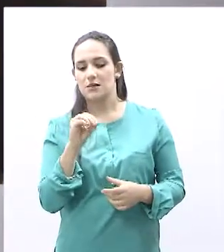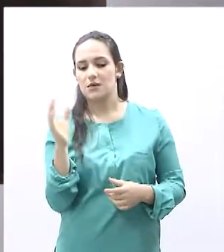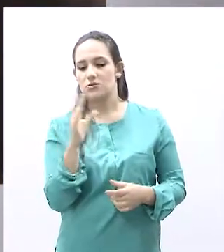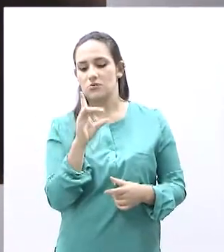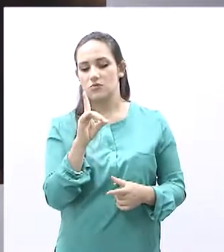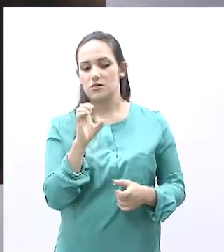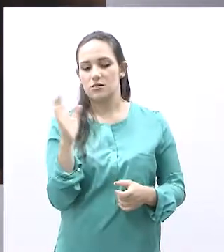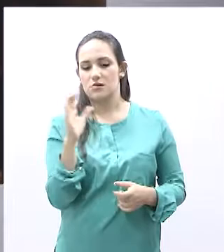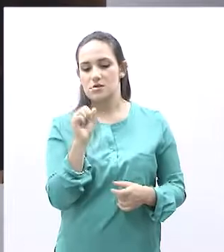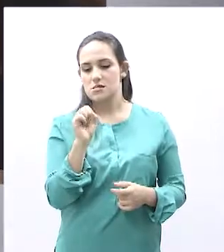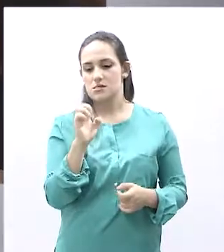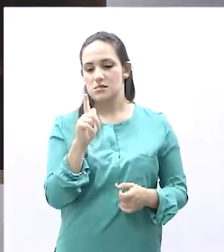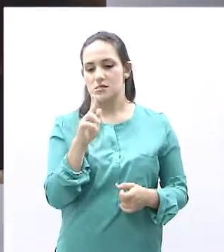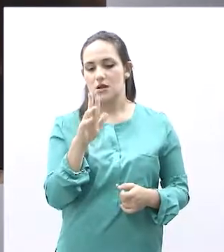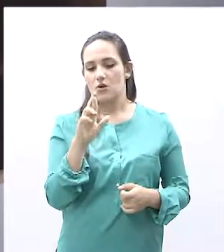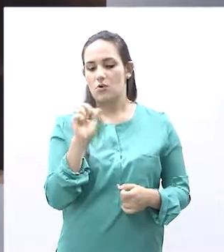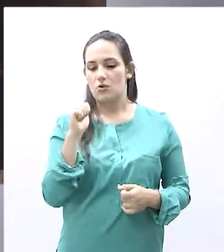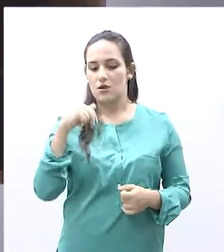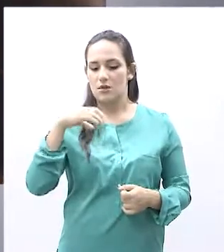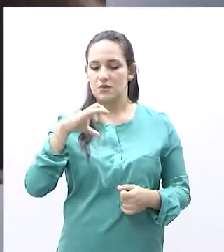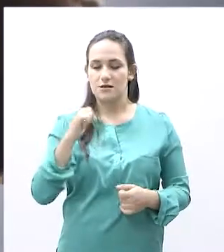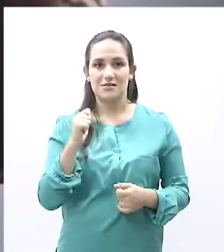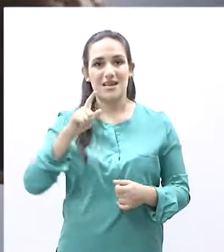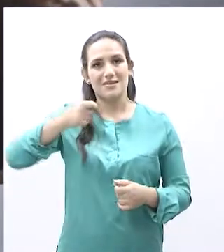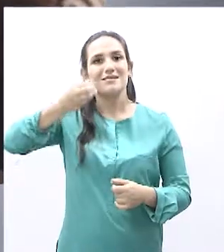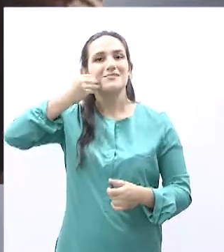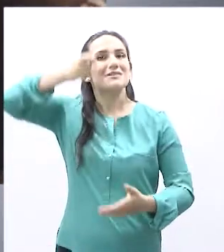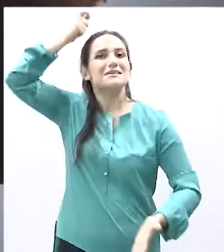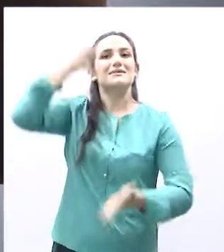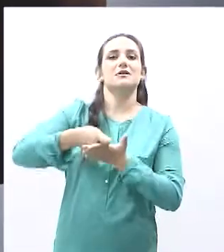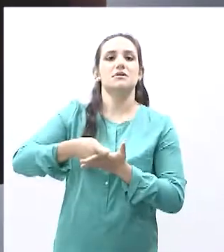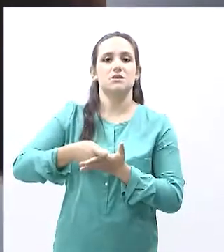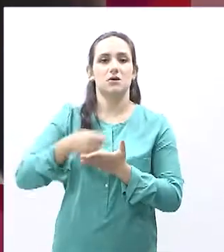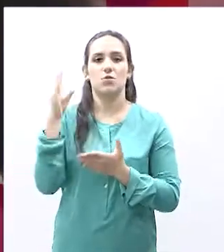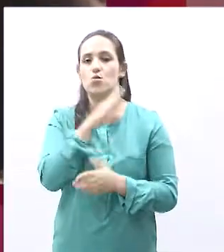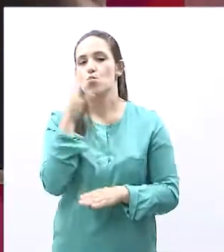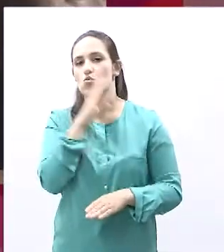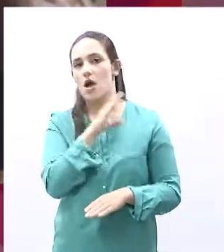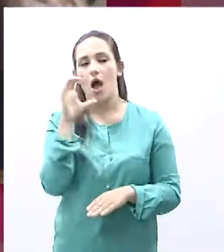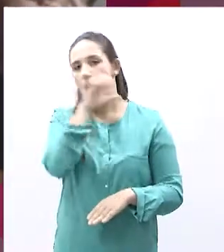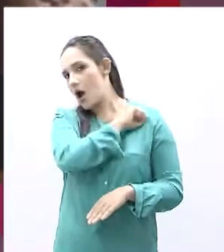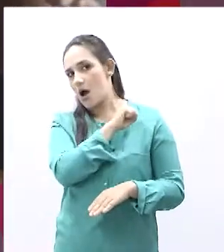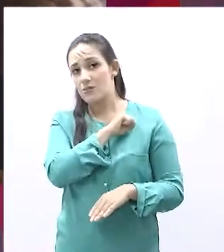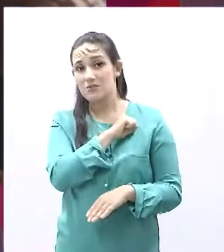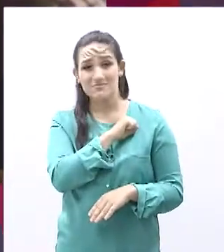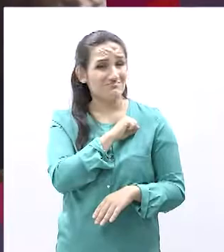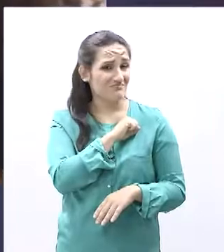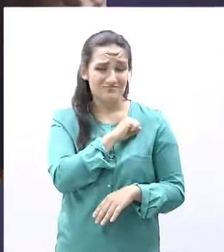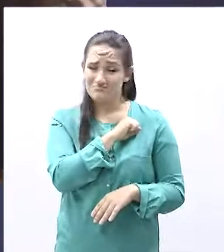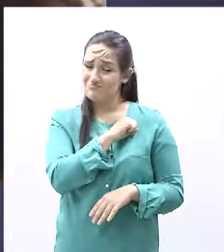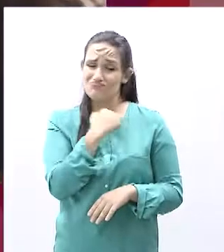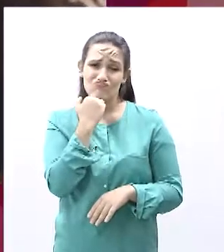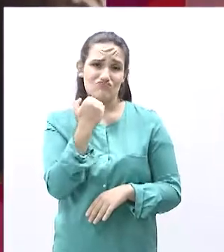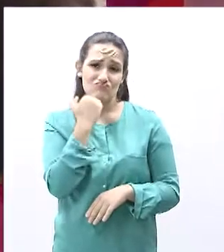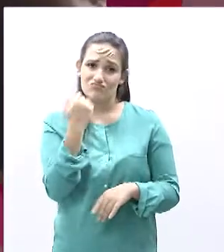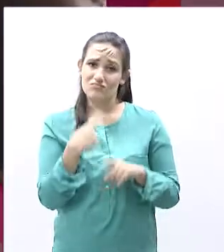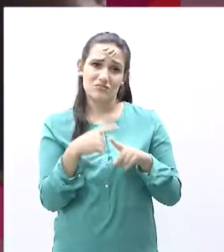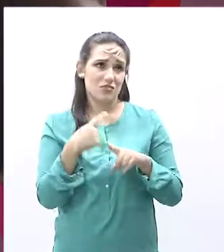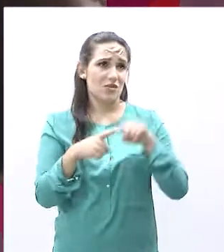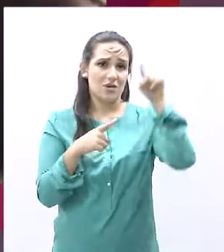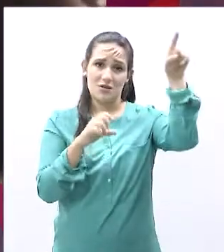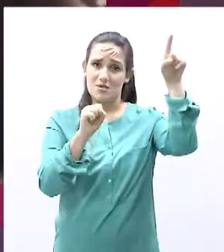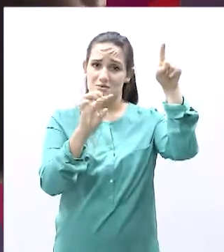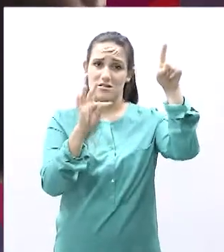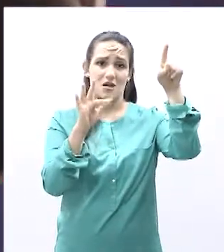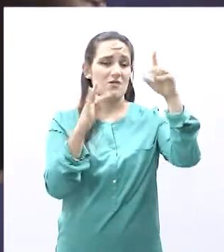INSS cumprir as decisões, ou então dar as decisões, concedendo ou negando benefícios, não